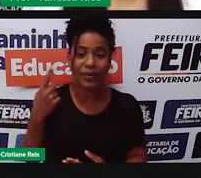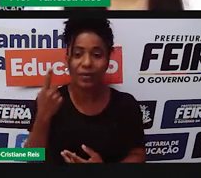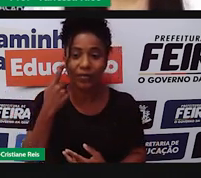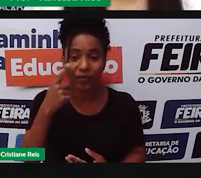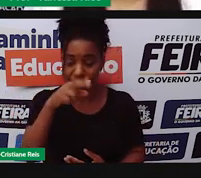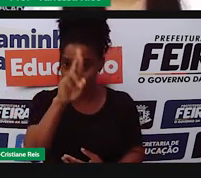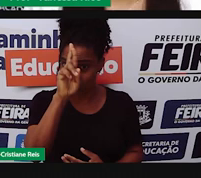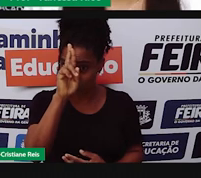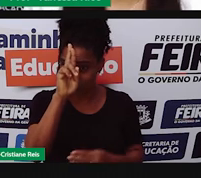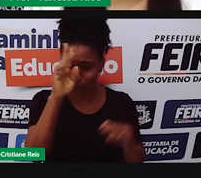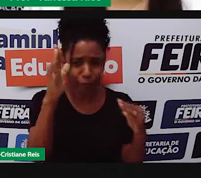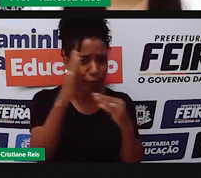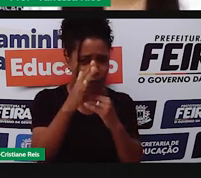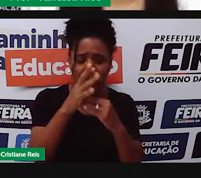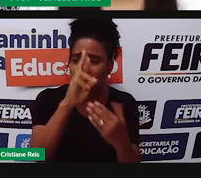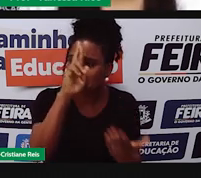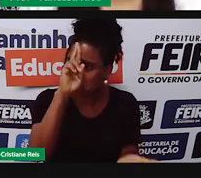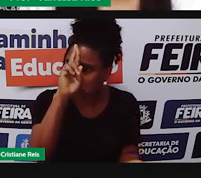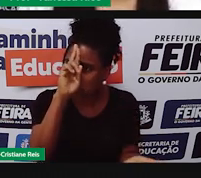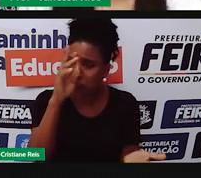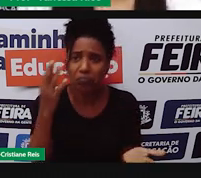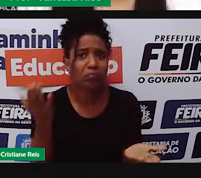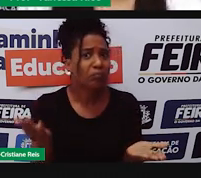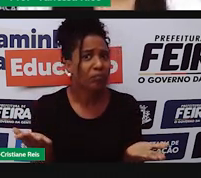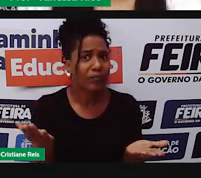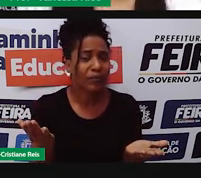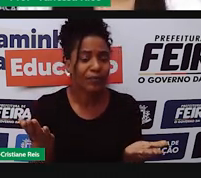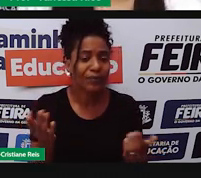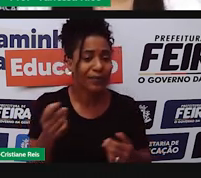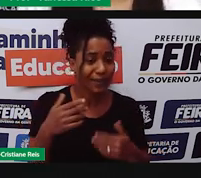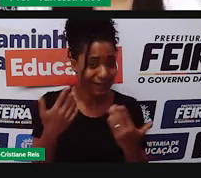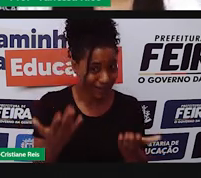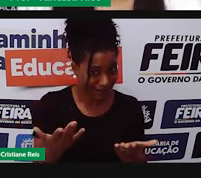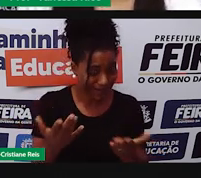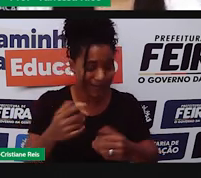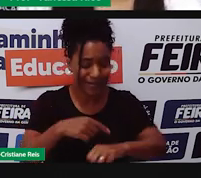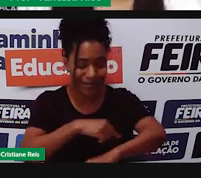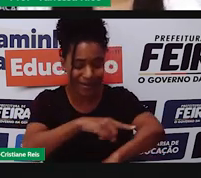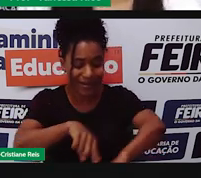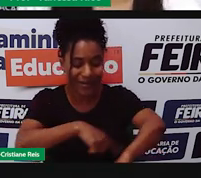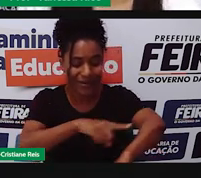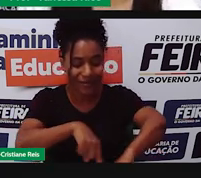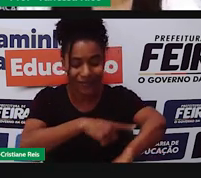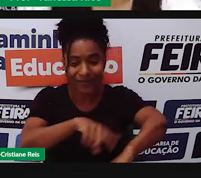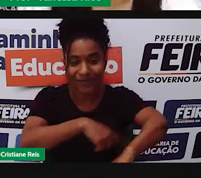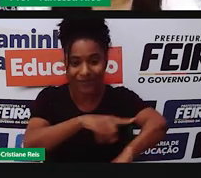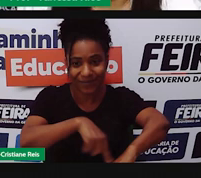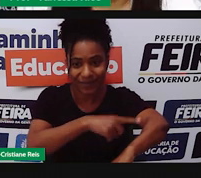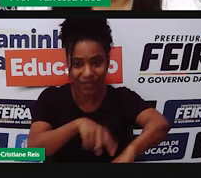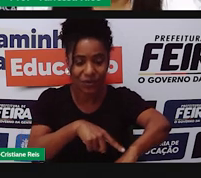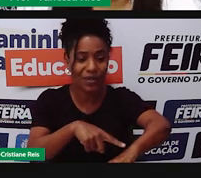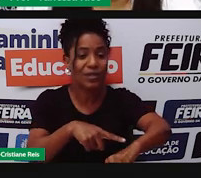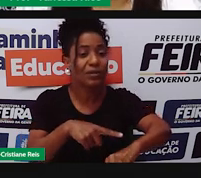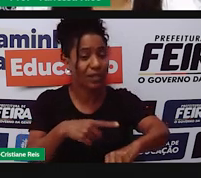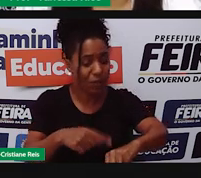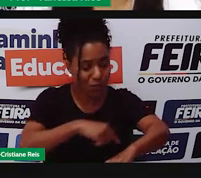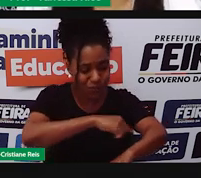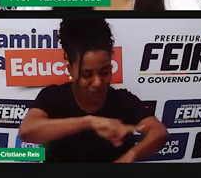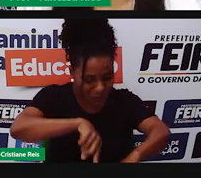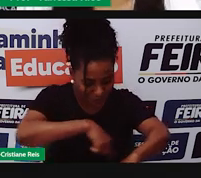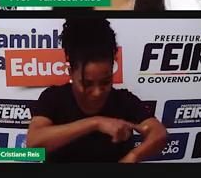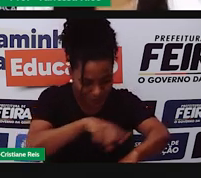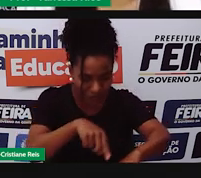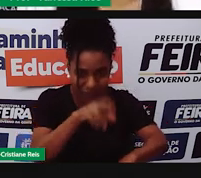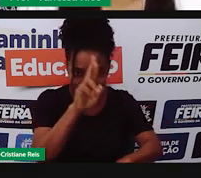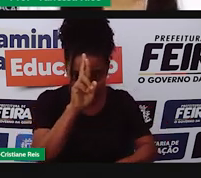12. Então aí a gente entende que o relógio analógico, ele dá a volta aí, ó, duas vezes, né,